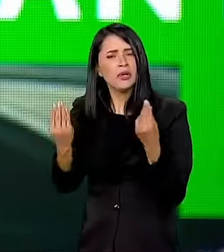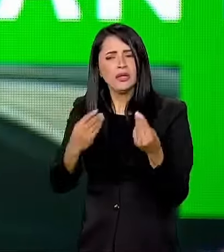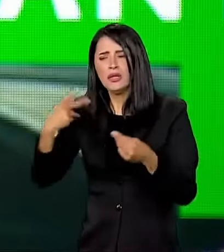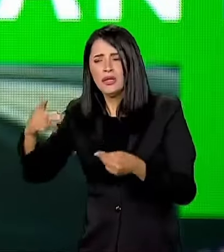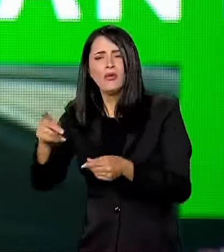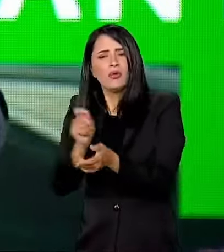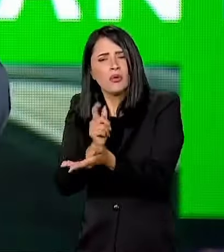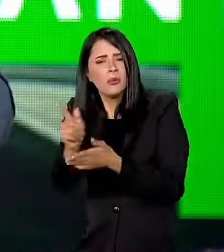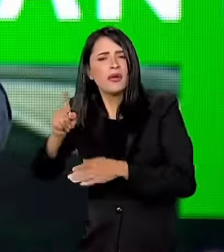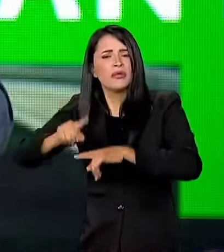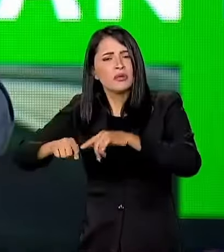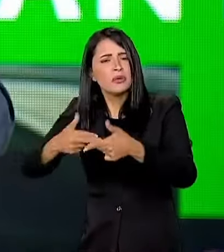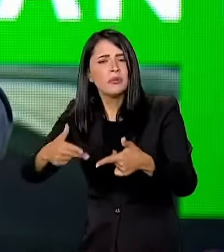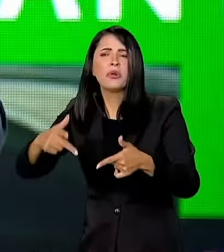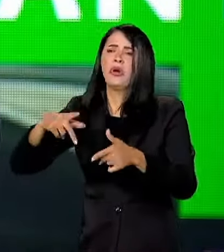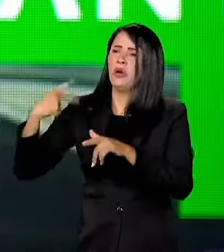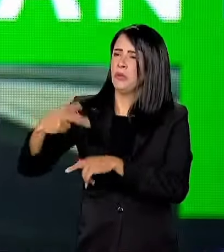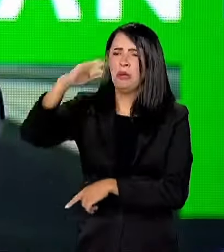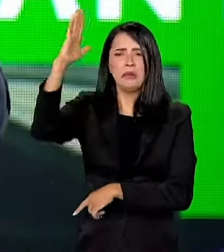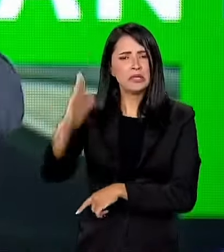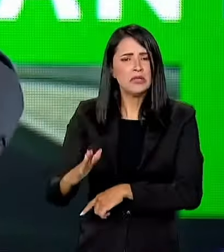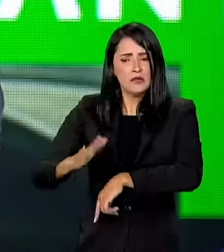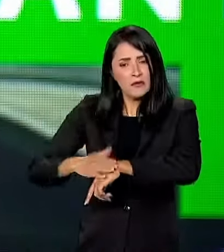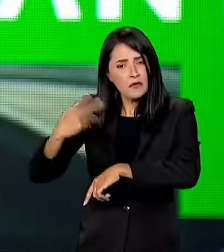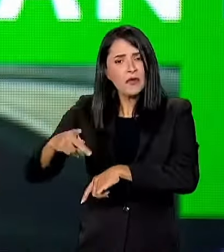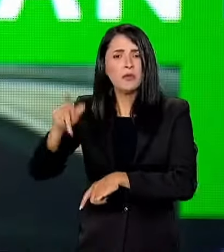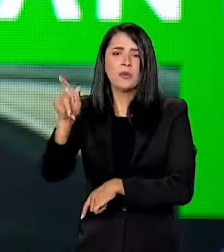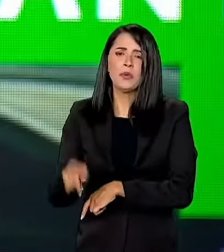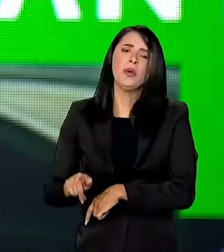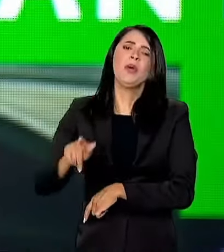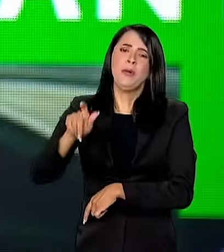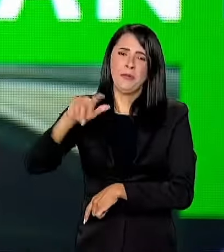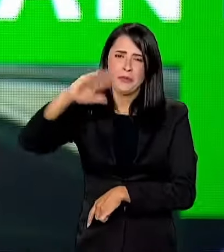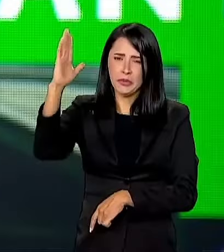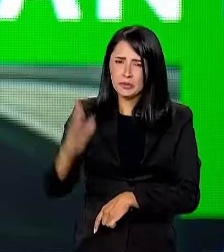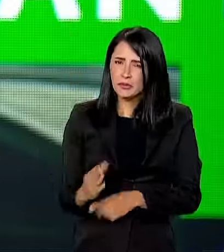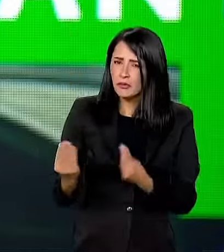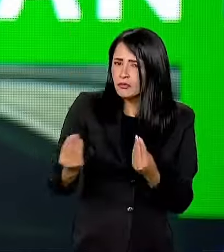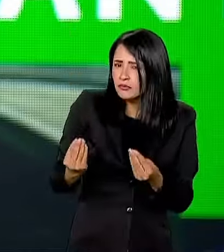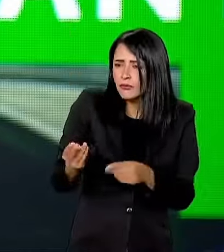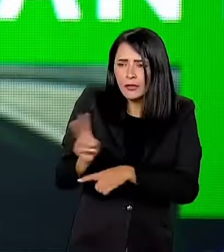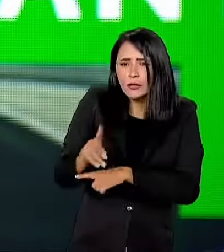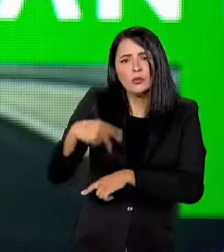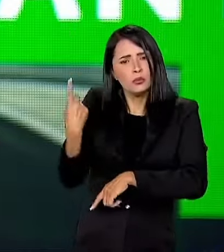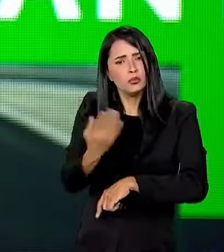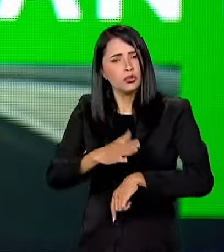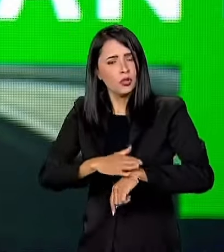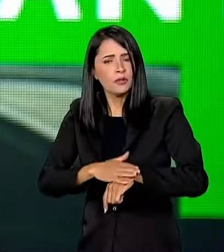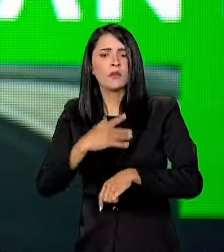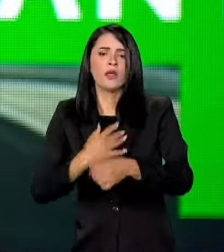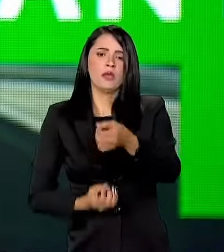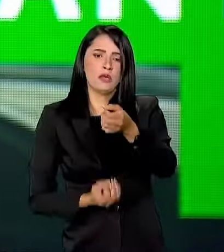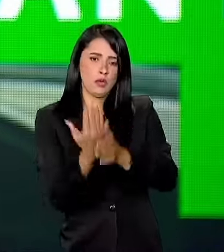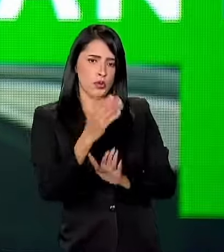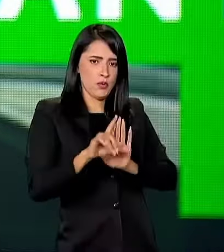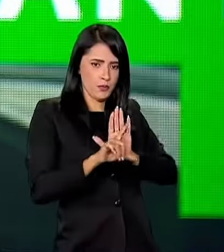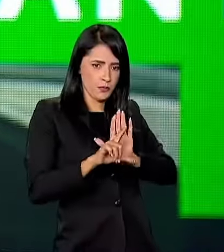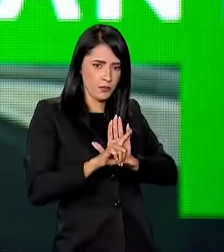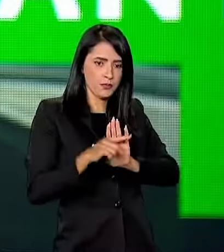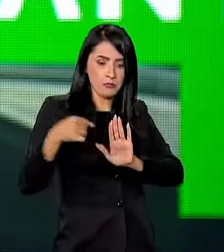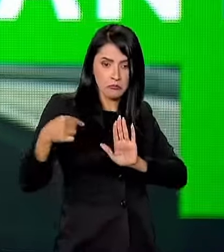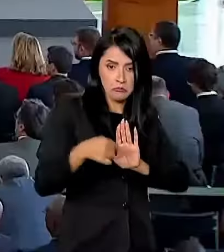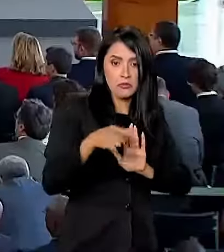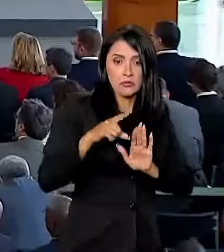brasileiros, feitos por brasileiros, fiscalizados por brasileiros? E nós fizemos a lei. Só que entre fazer a lei e ela